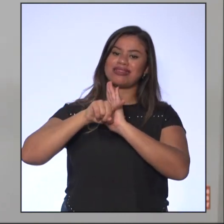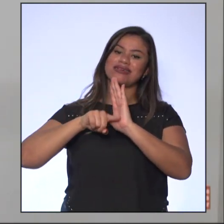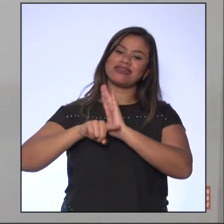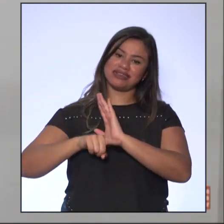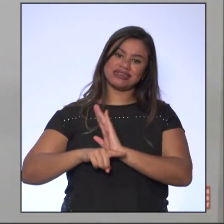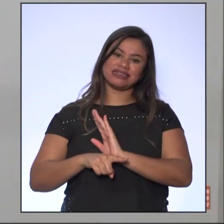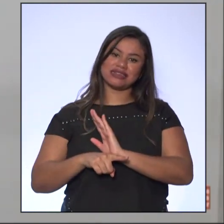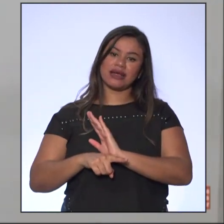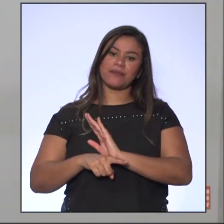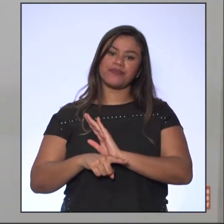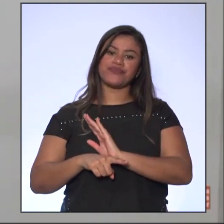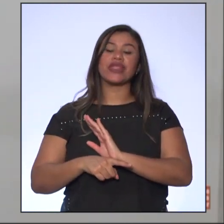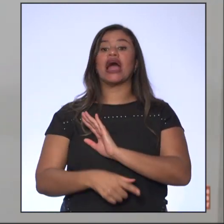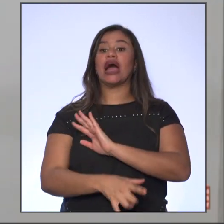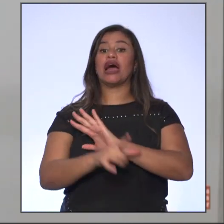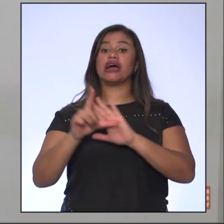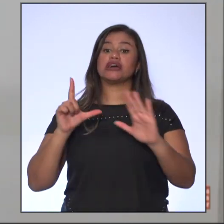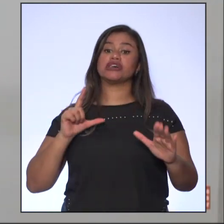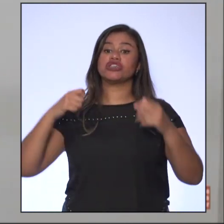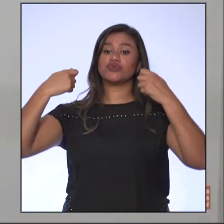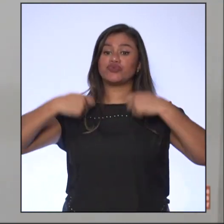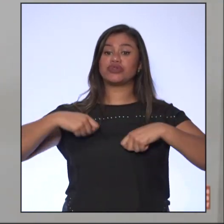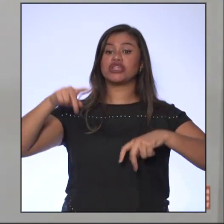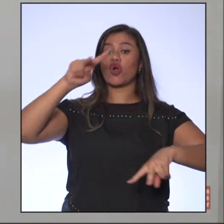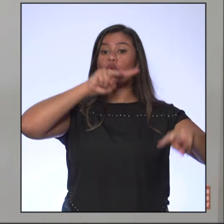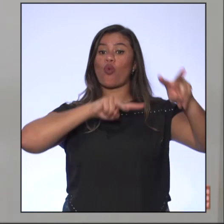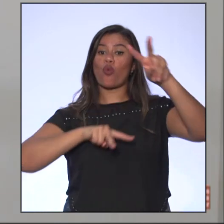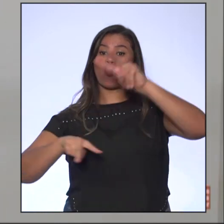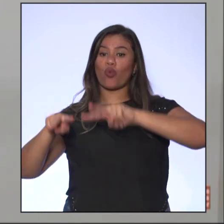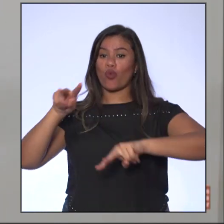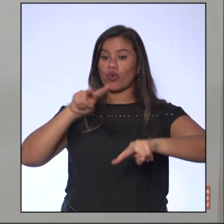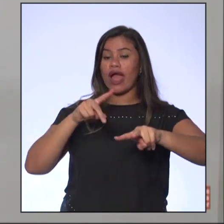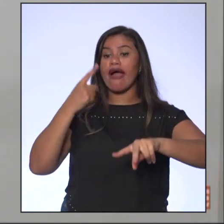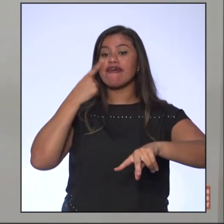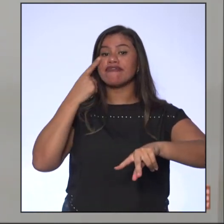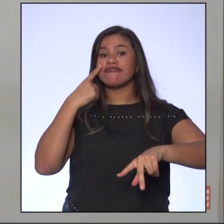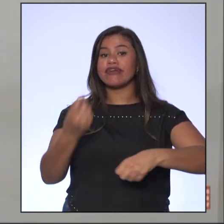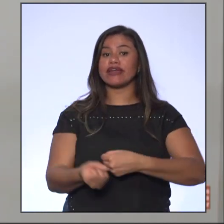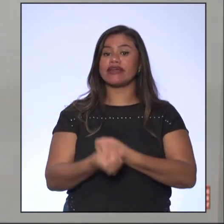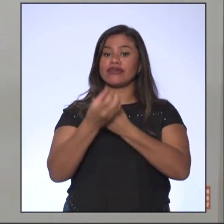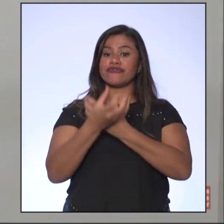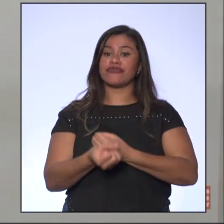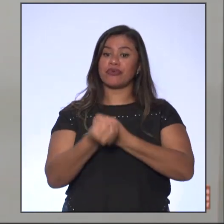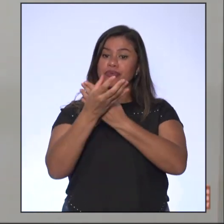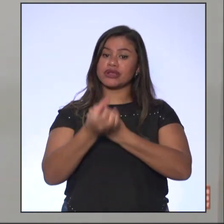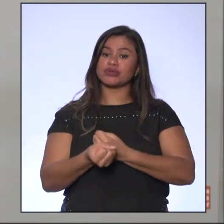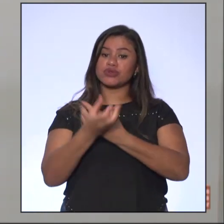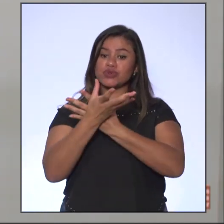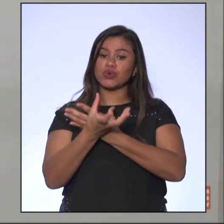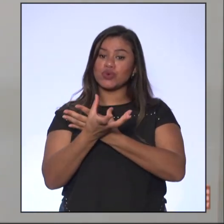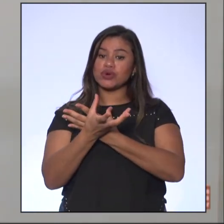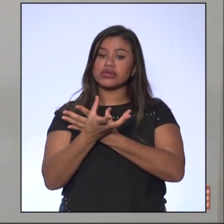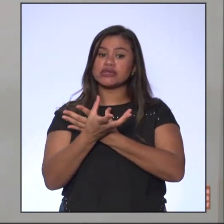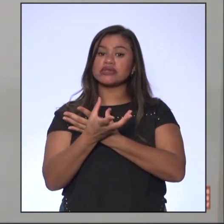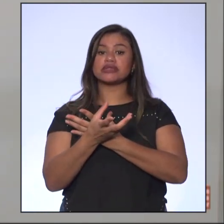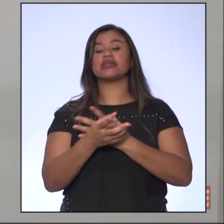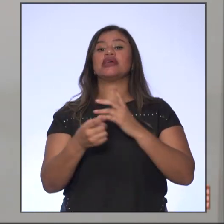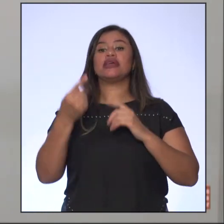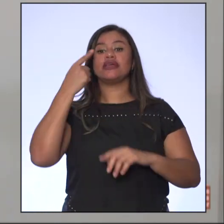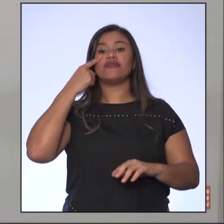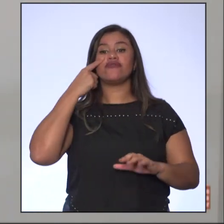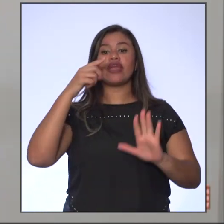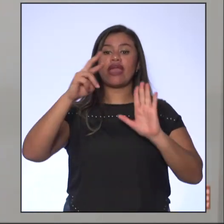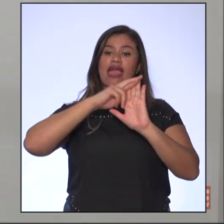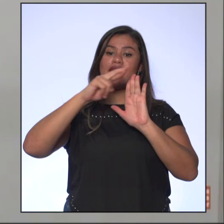quê? Montar, olhar a questão, tirar as informações dessa questão, e aí você montou aqui uma regra de